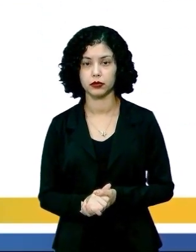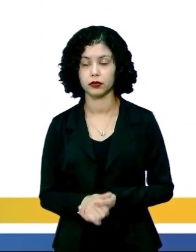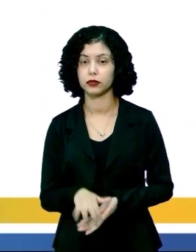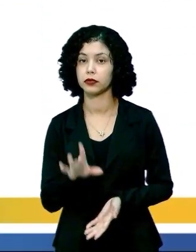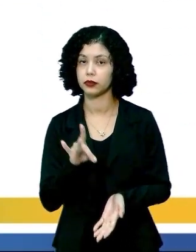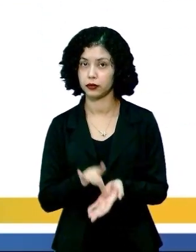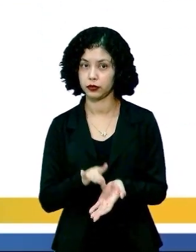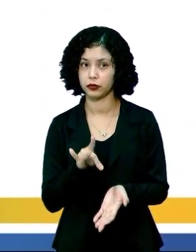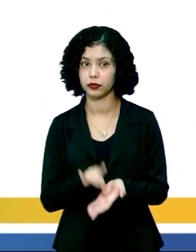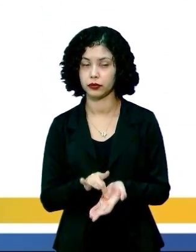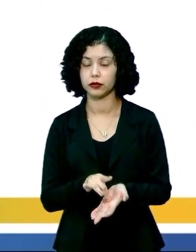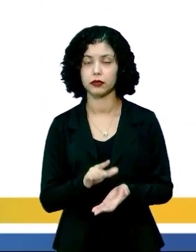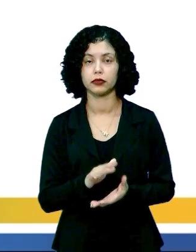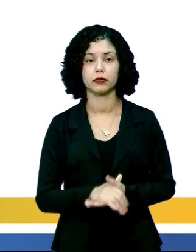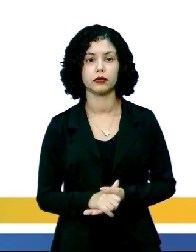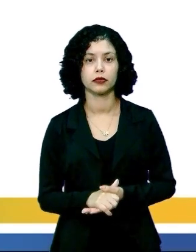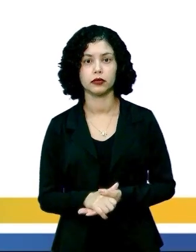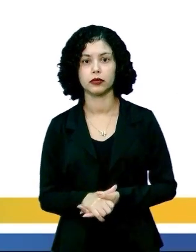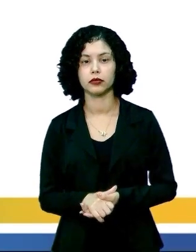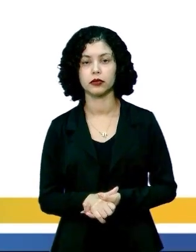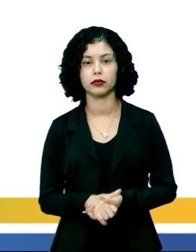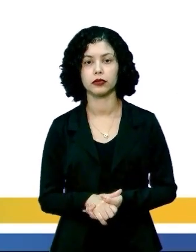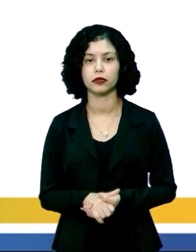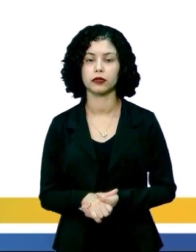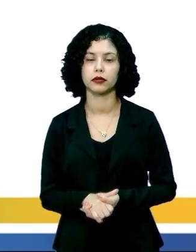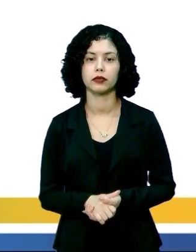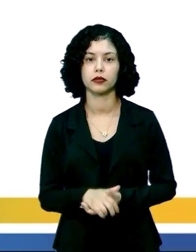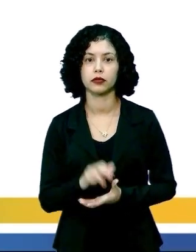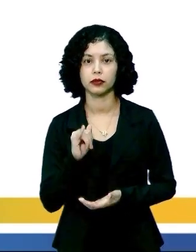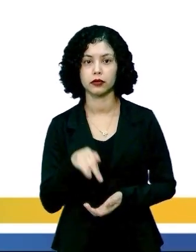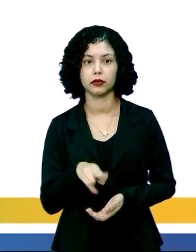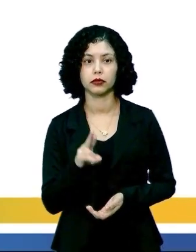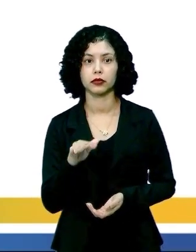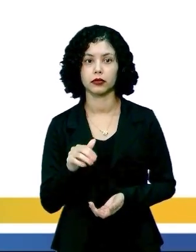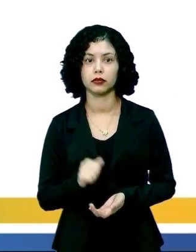B, aquele segundo. Essa